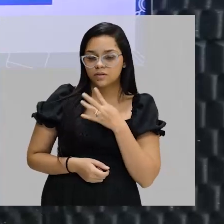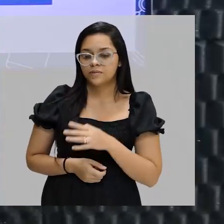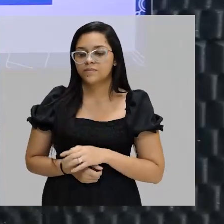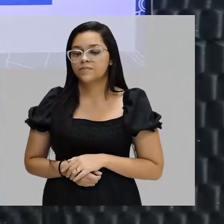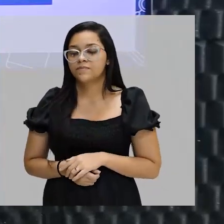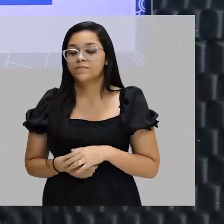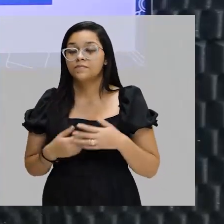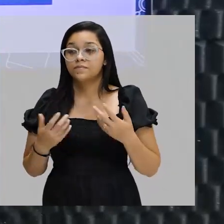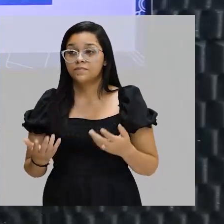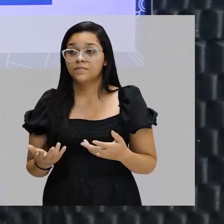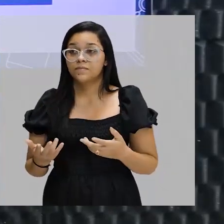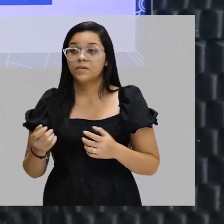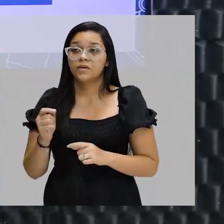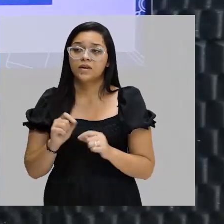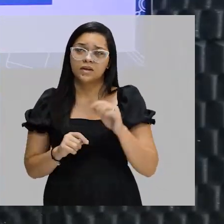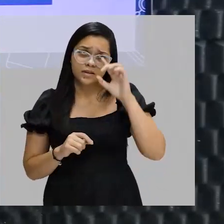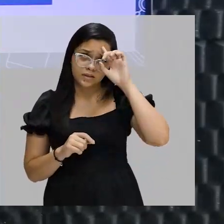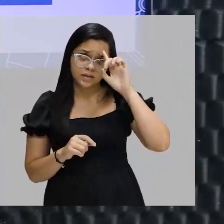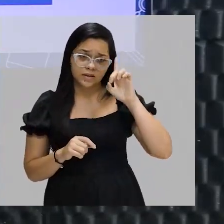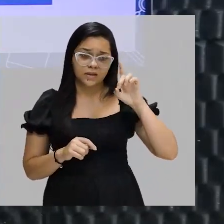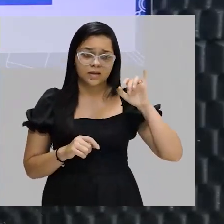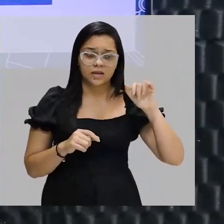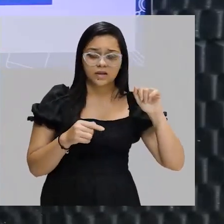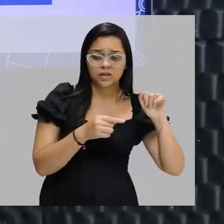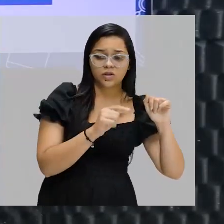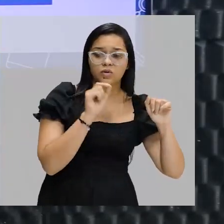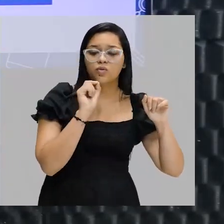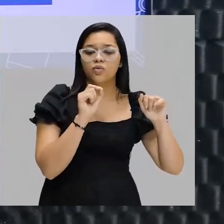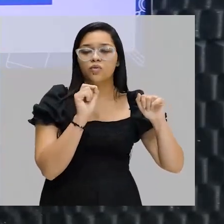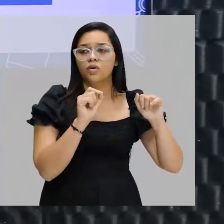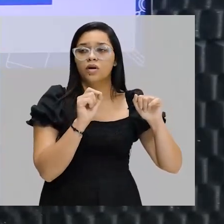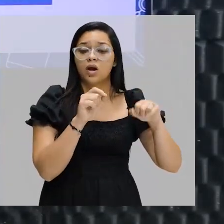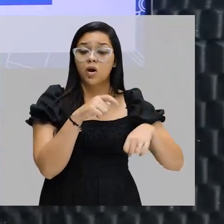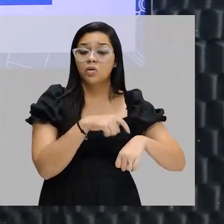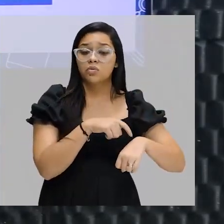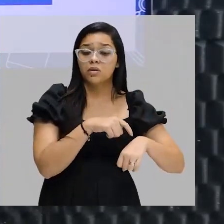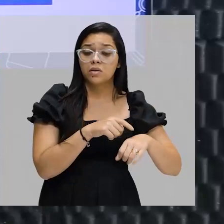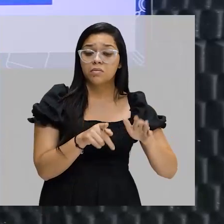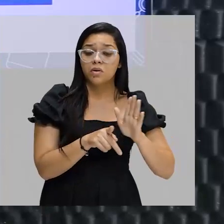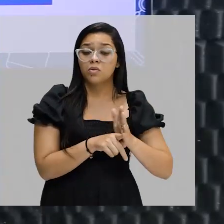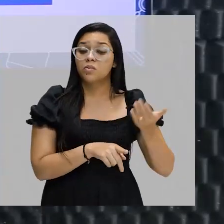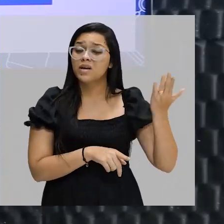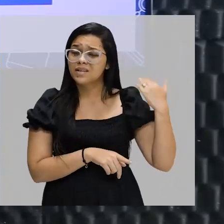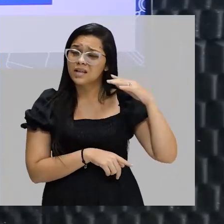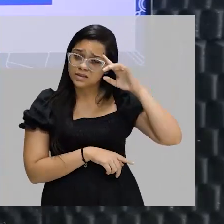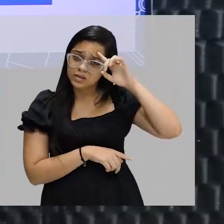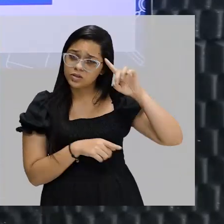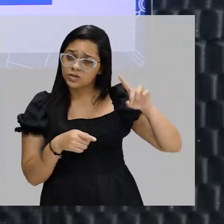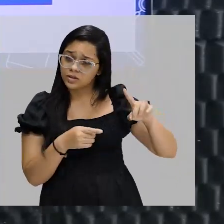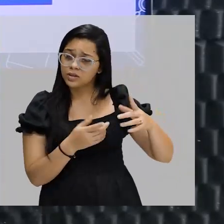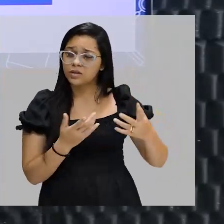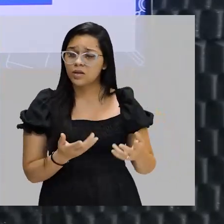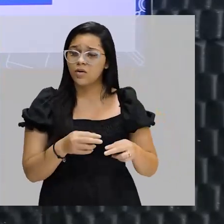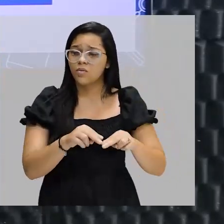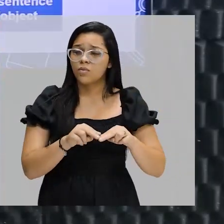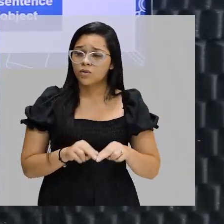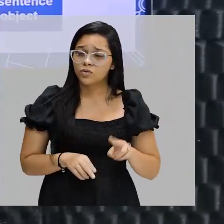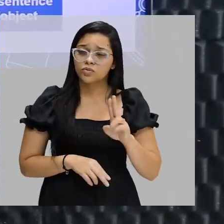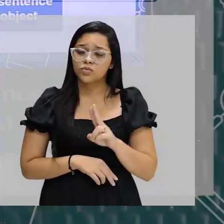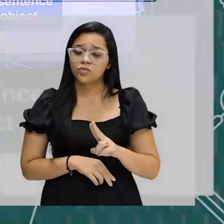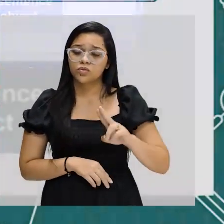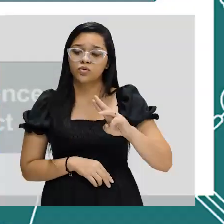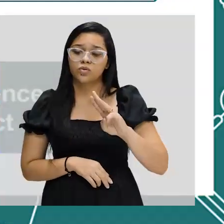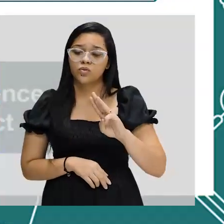conhecemos. Esse dia faz referência a um tempo específico do passado, tá bom? Então, por isso que usou